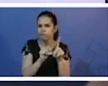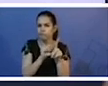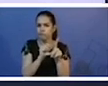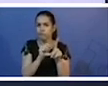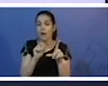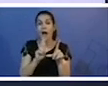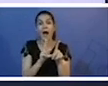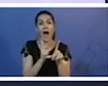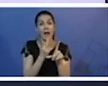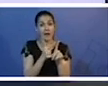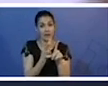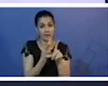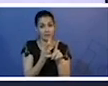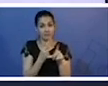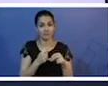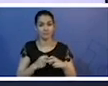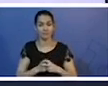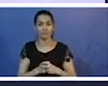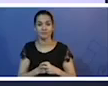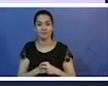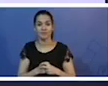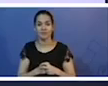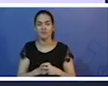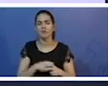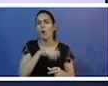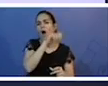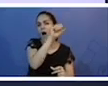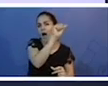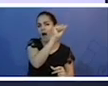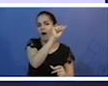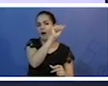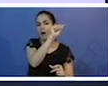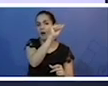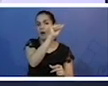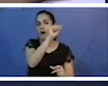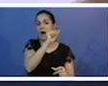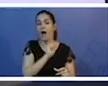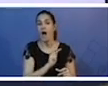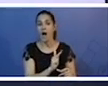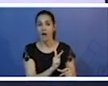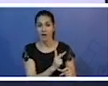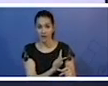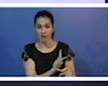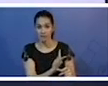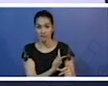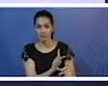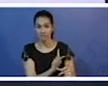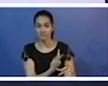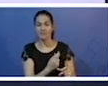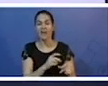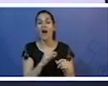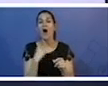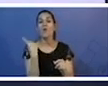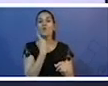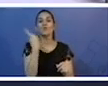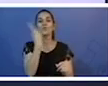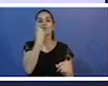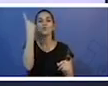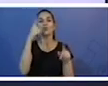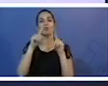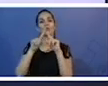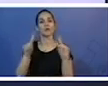ponto de H, ok? Então, esse segmento AH é a altura do